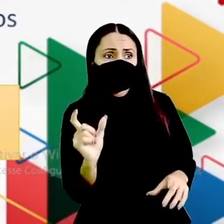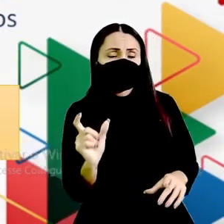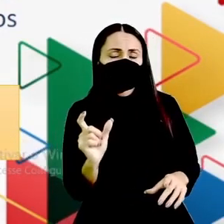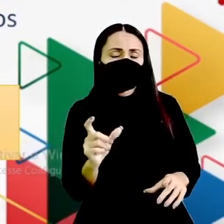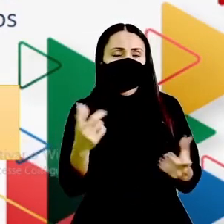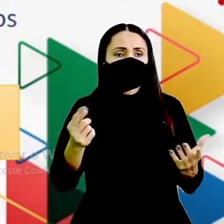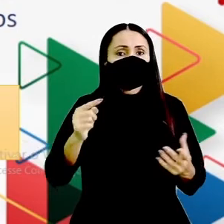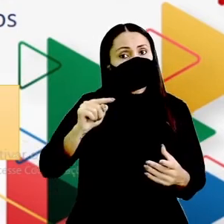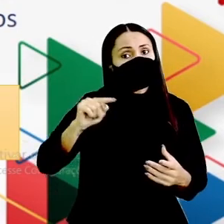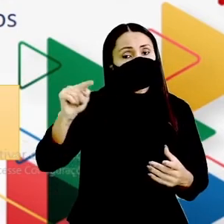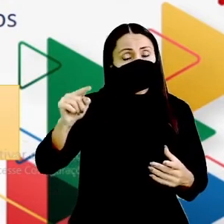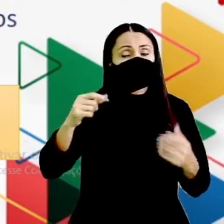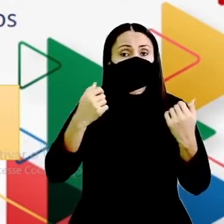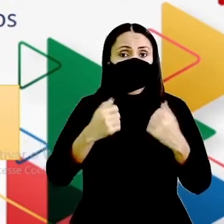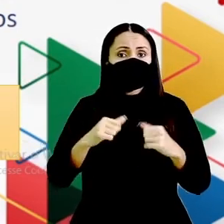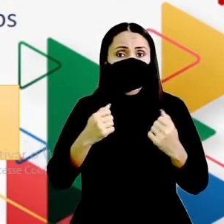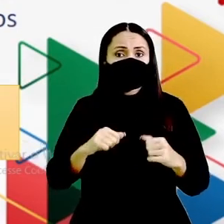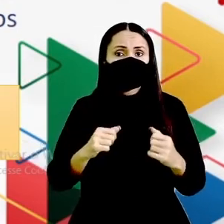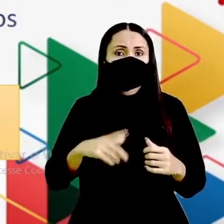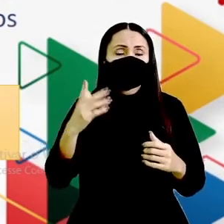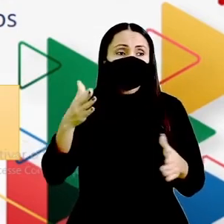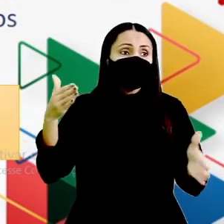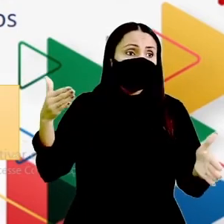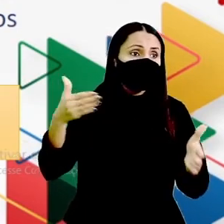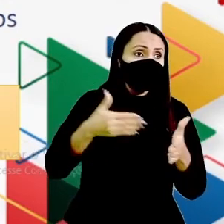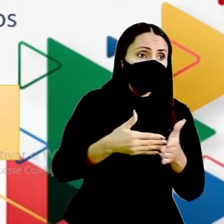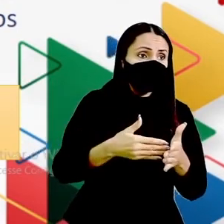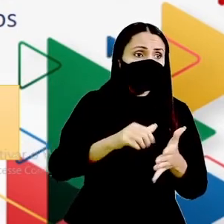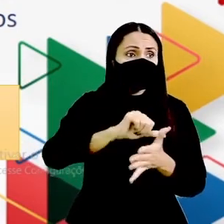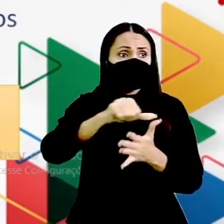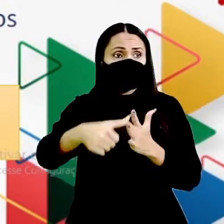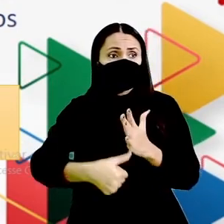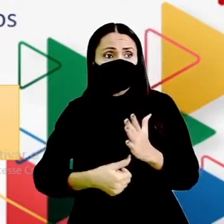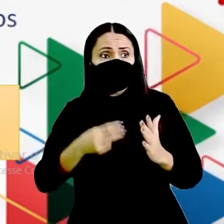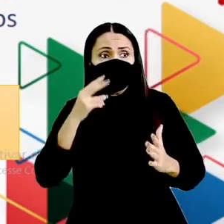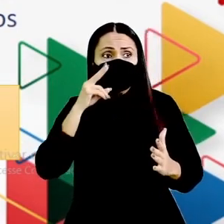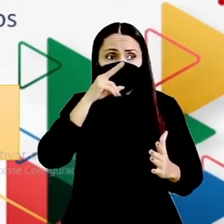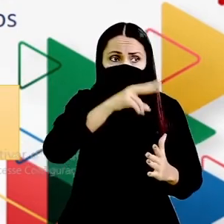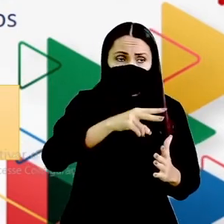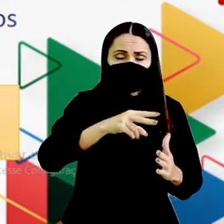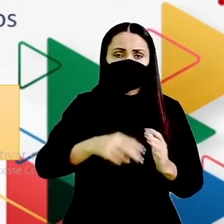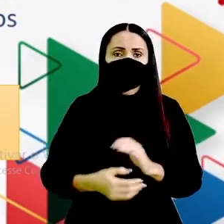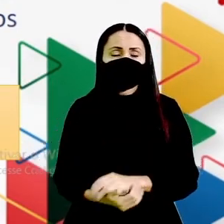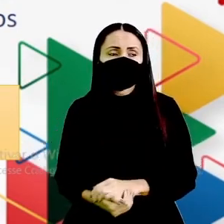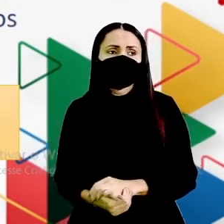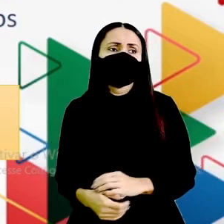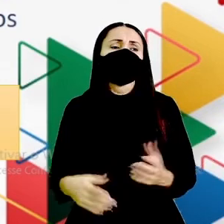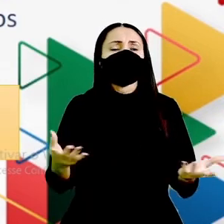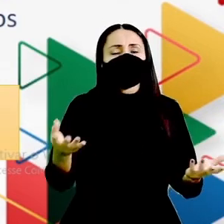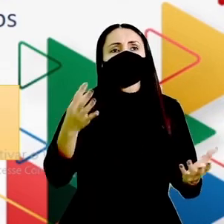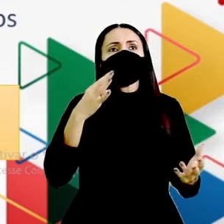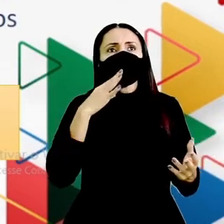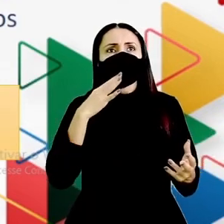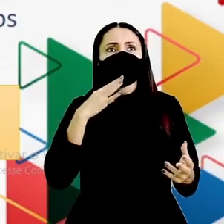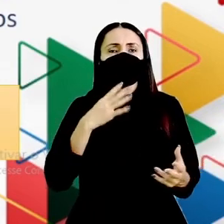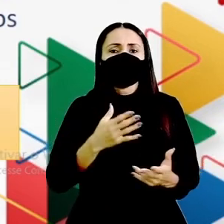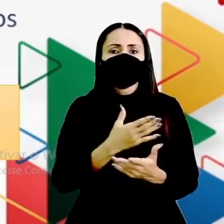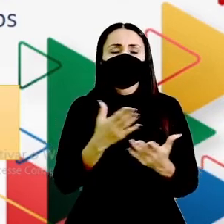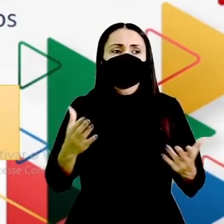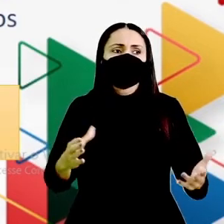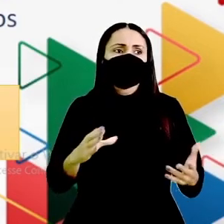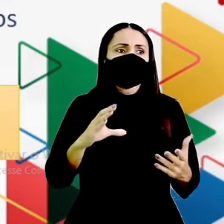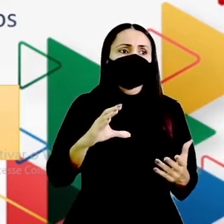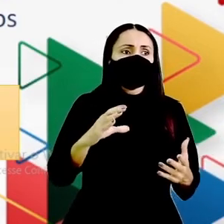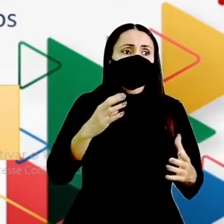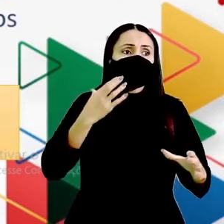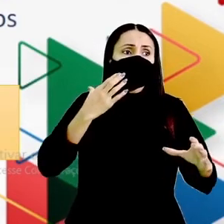tem que ser a última vogal oxítona. forte. Isso. Ah, mas eu conheço a palavra cantem. Acaba com uma M e